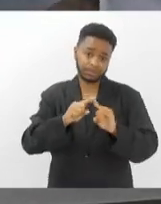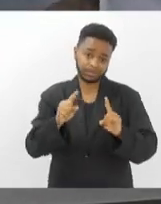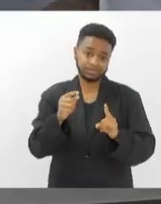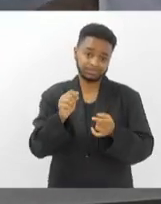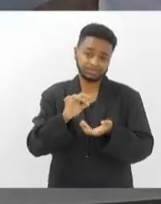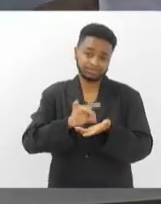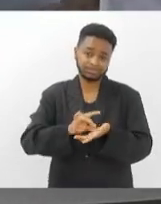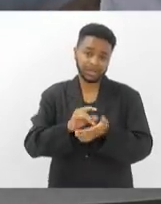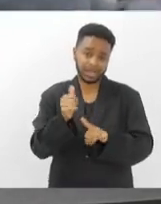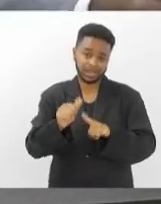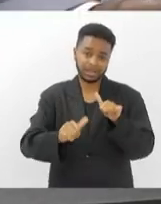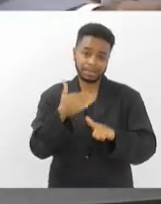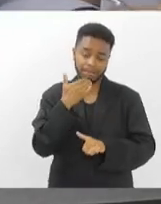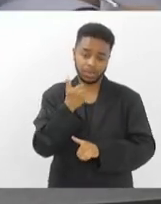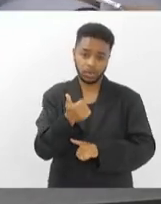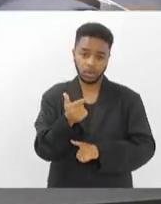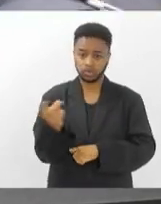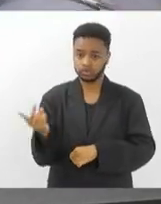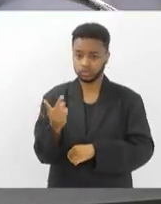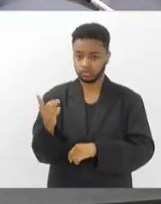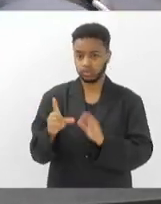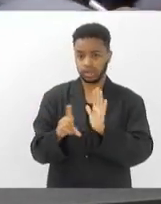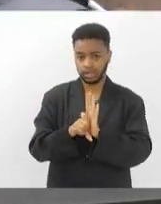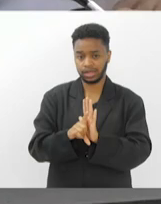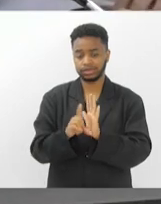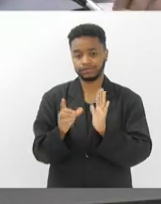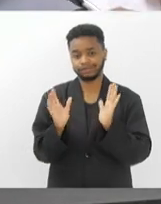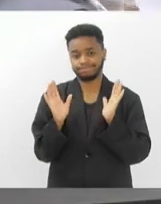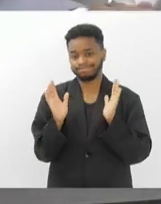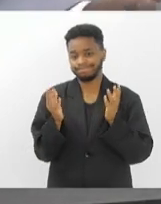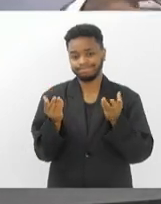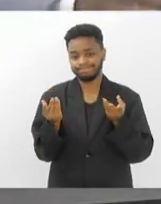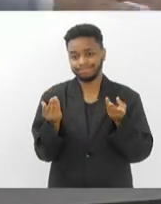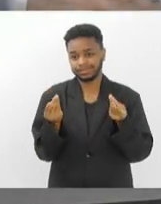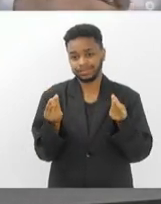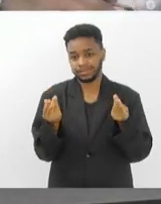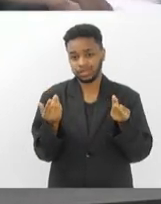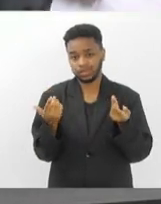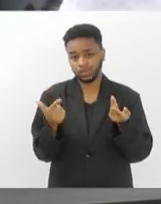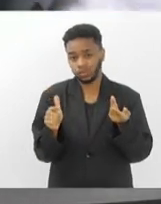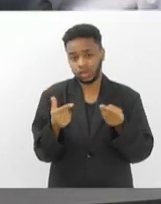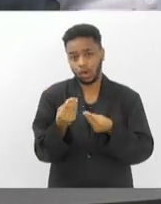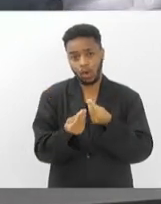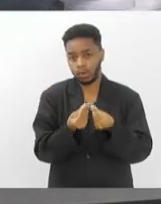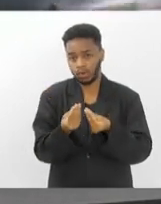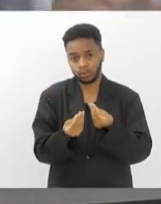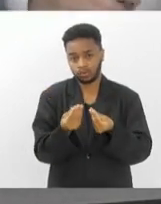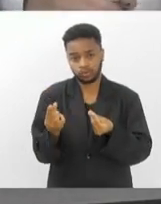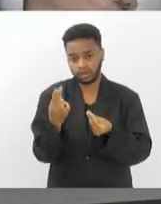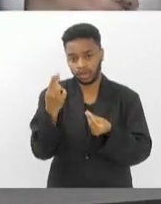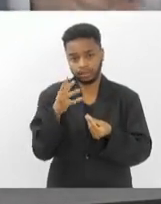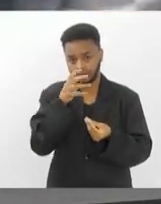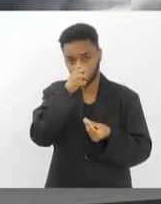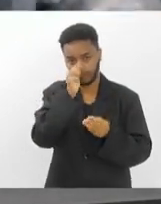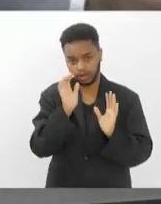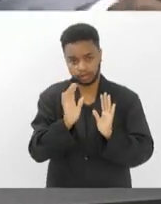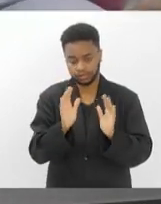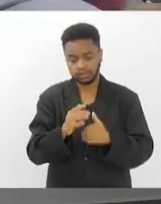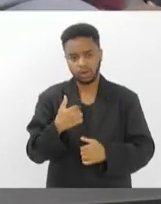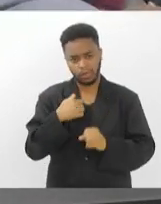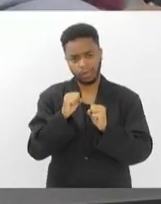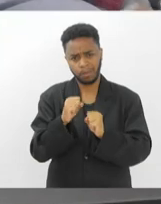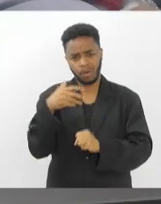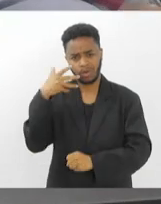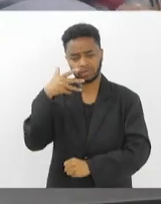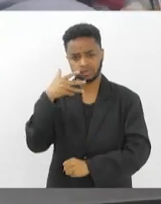as novidades dessas outras duas leis, não resta praticamente nada. E me permite uma parte, deputado